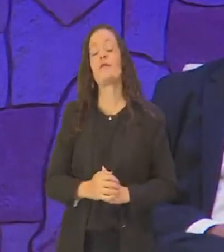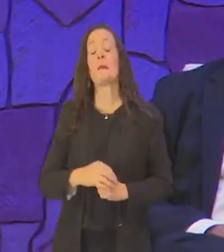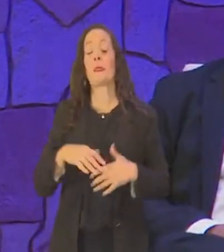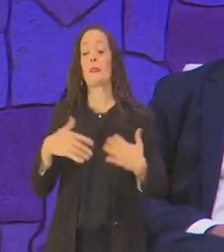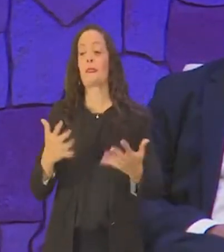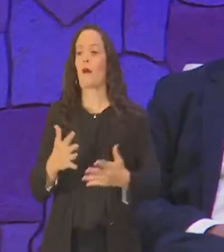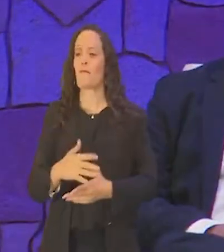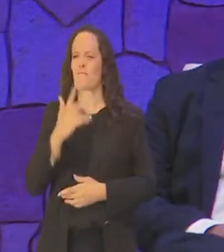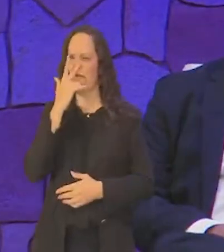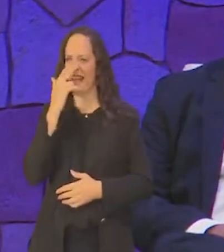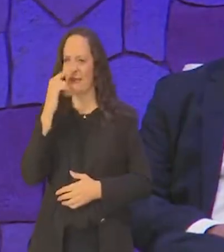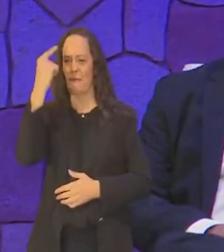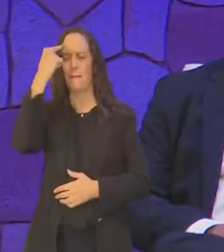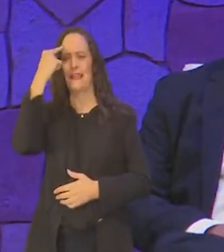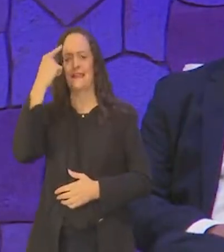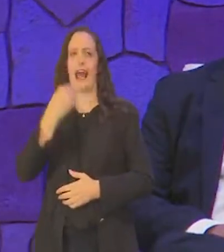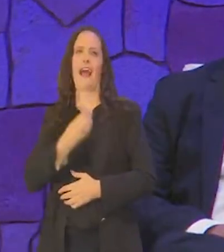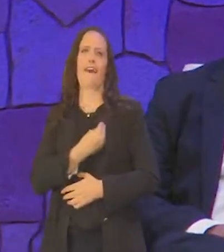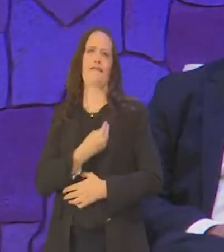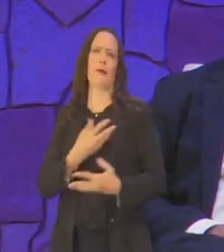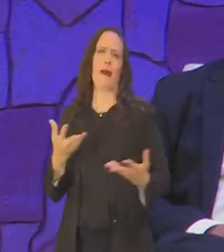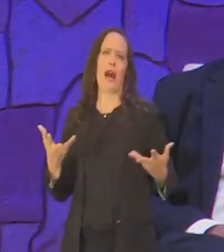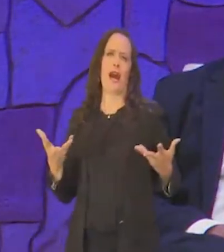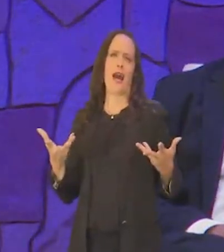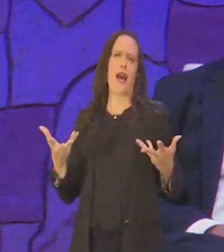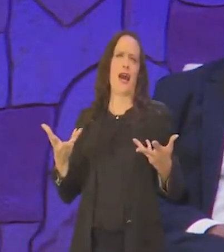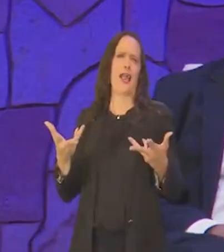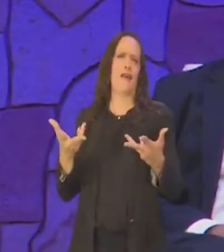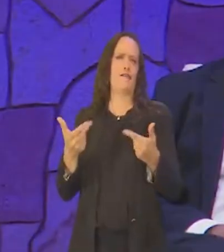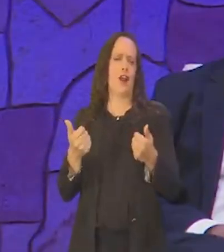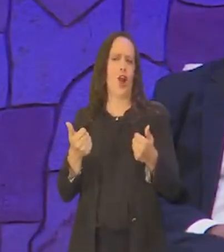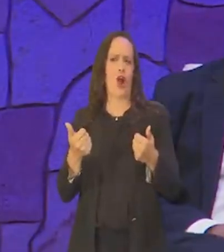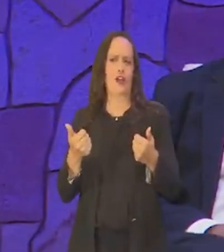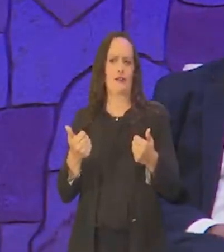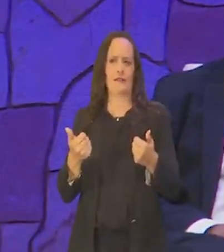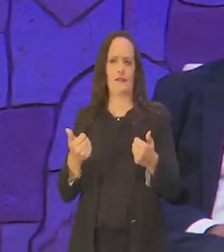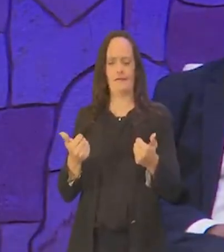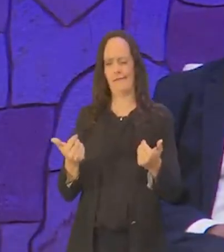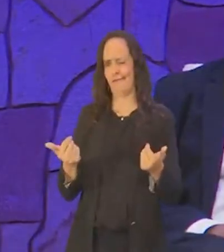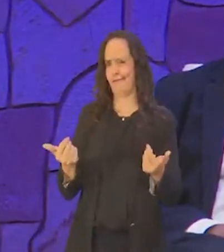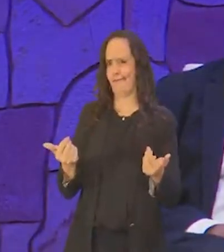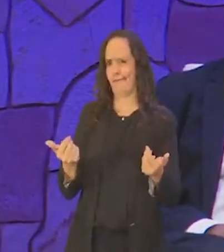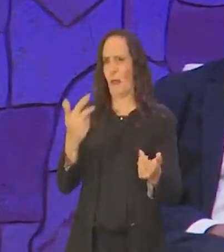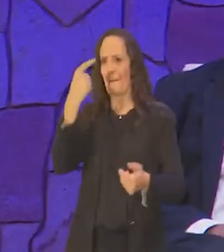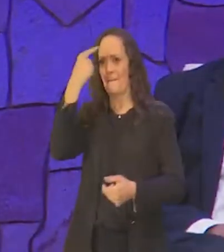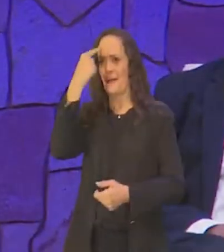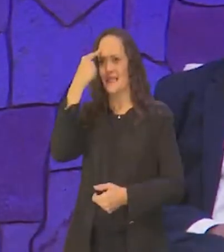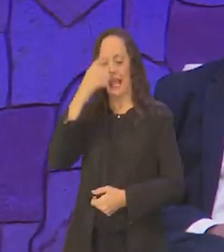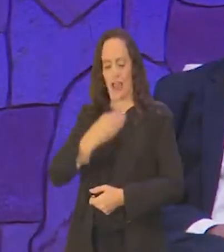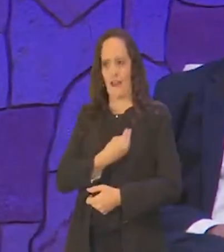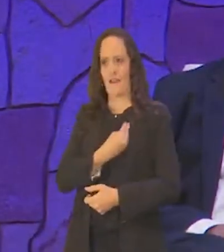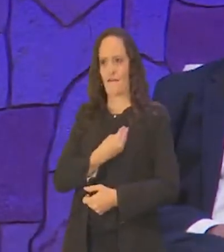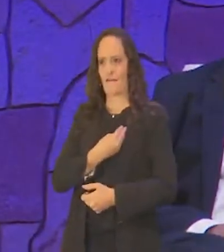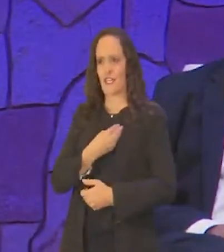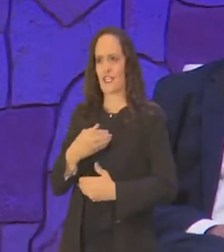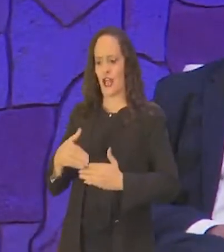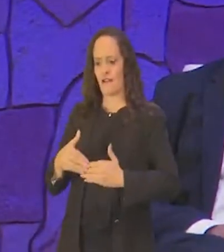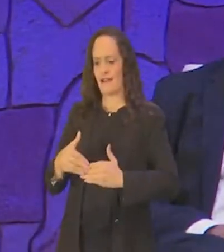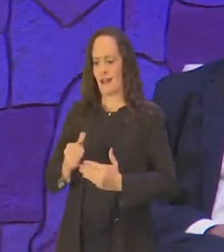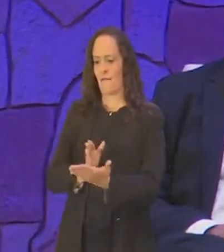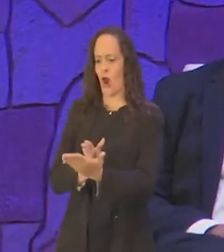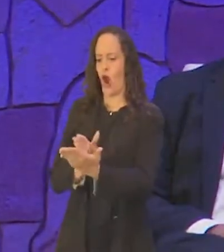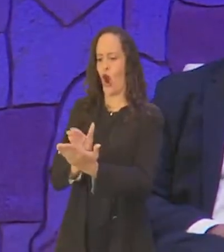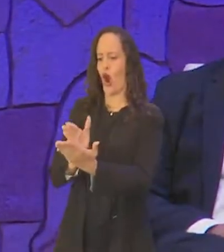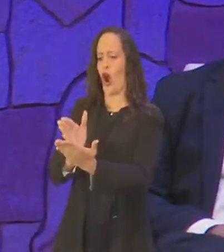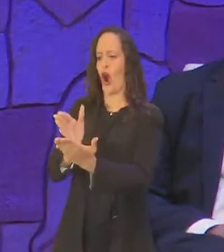de rosas. A vida não é uma linha reta que sobe, cresce e prospera sempre.